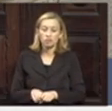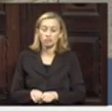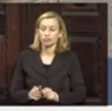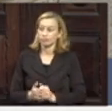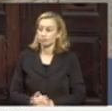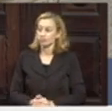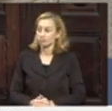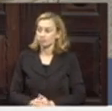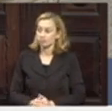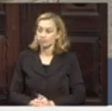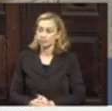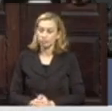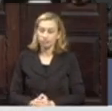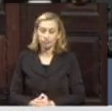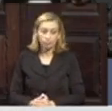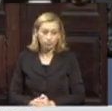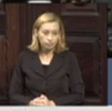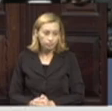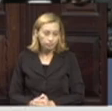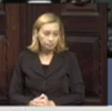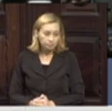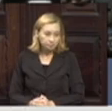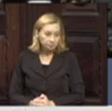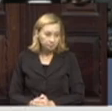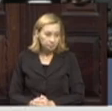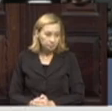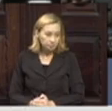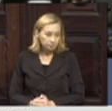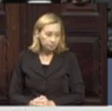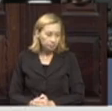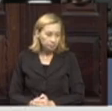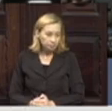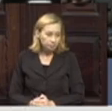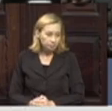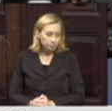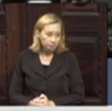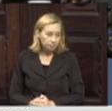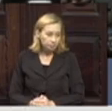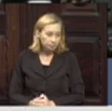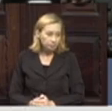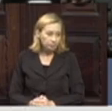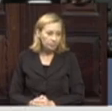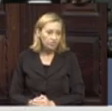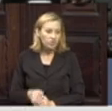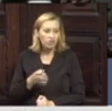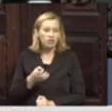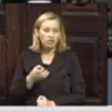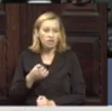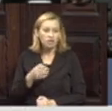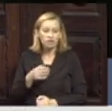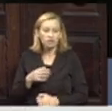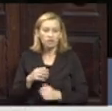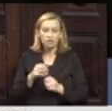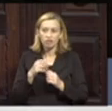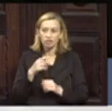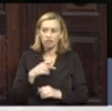desta relação entre Parlamento e Ministério Público, saudar a independência do Ministério Público em relação a essa